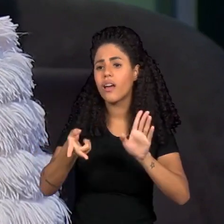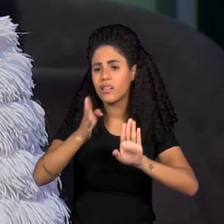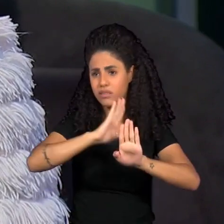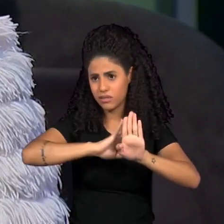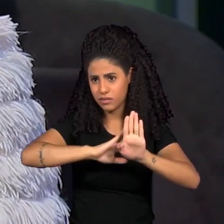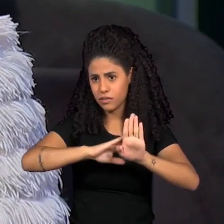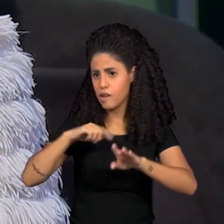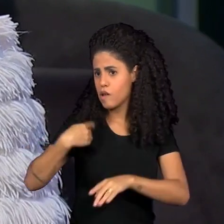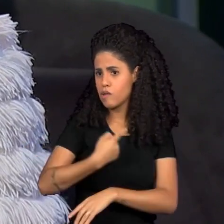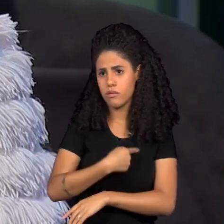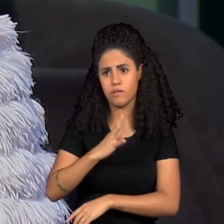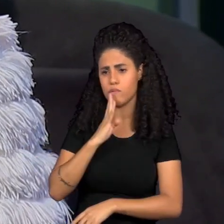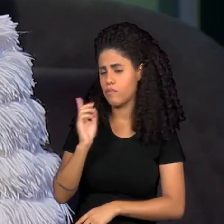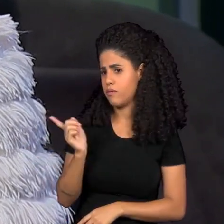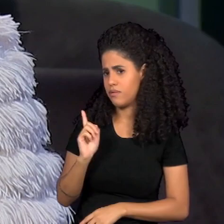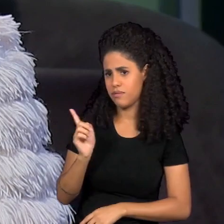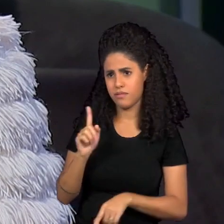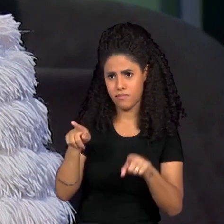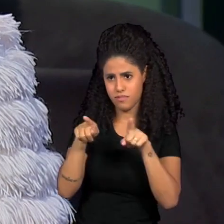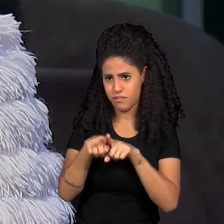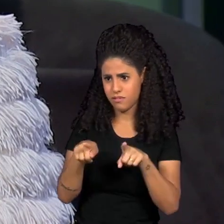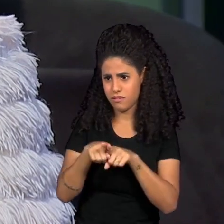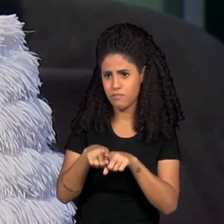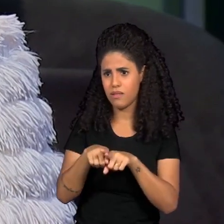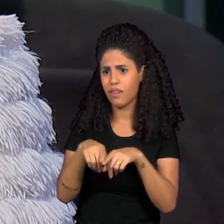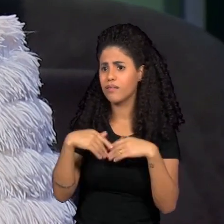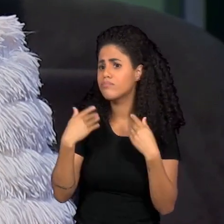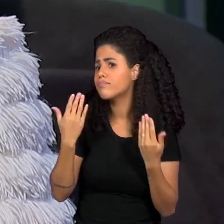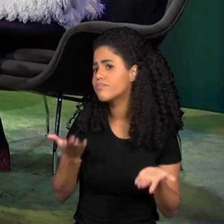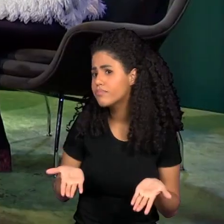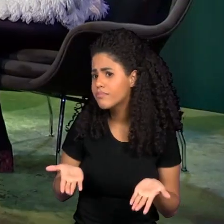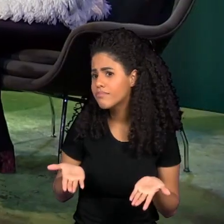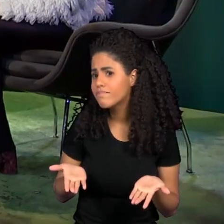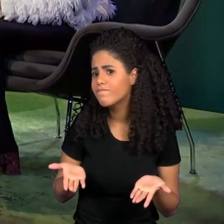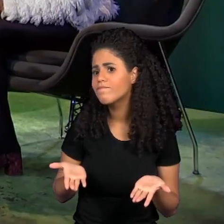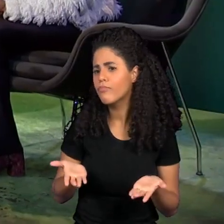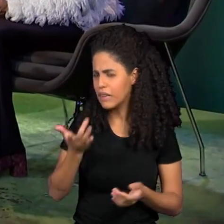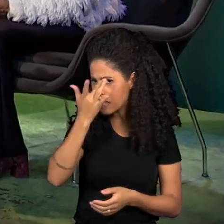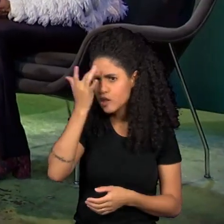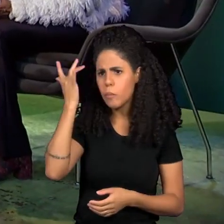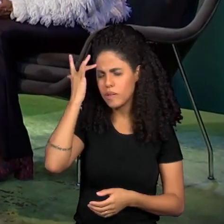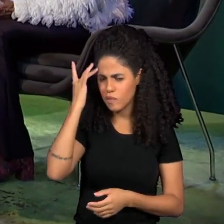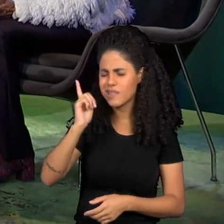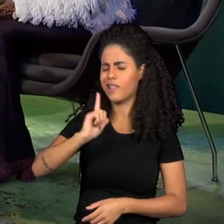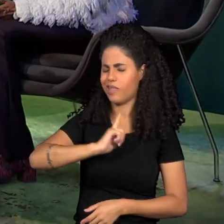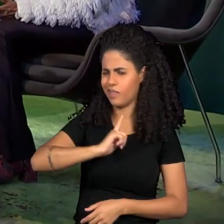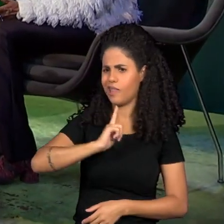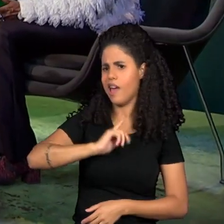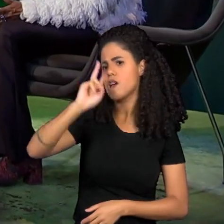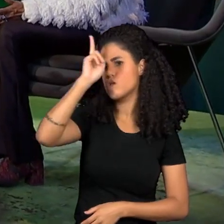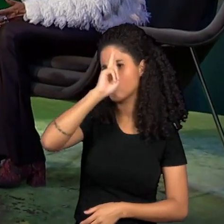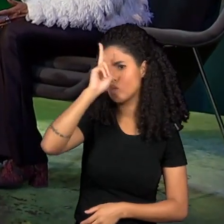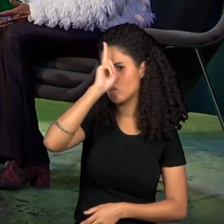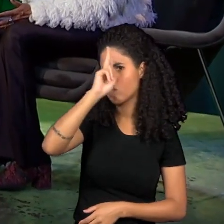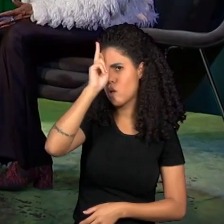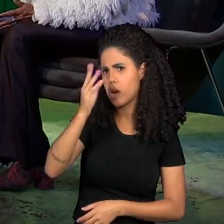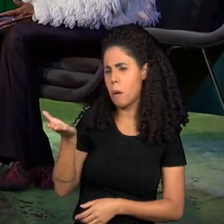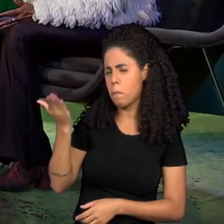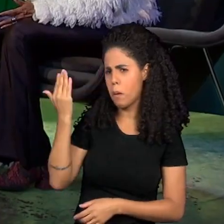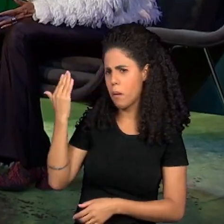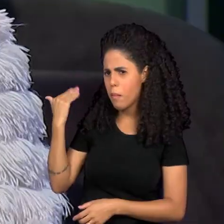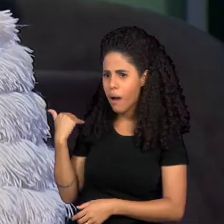gente elogia e estuda nossos vilões como heróis, ainda. Domingos Jorge Velho era um cara que andava com as